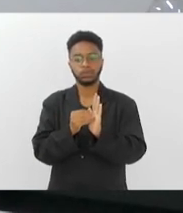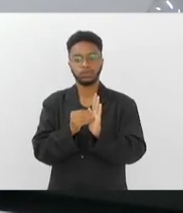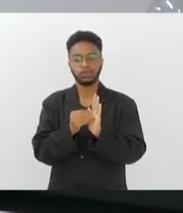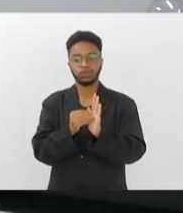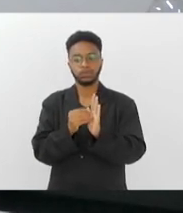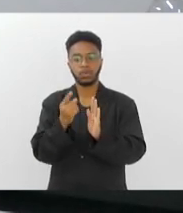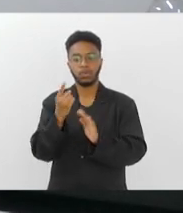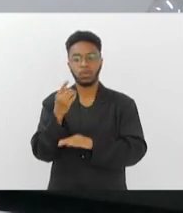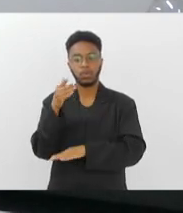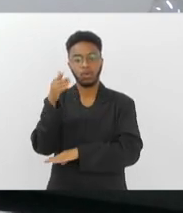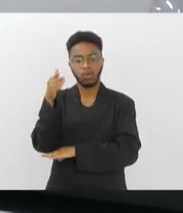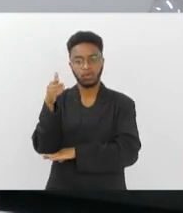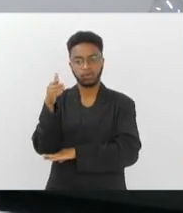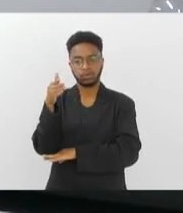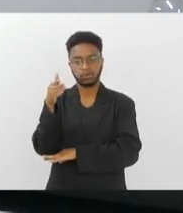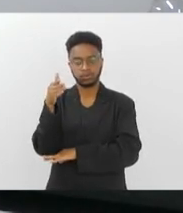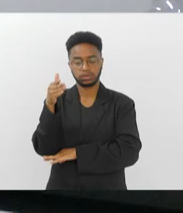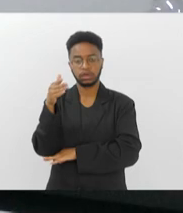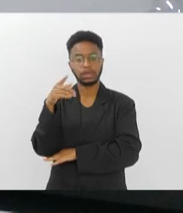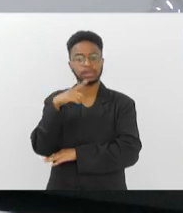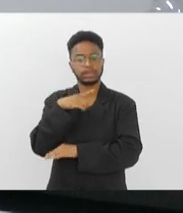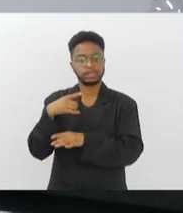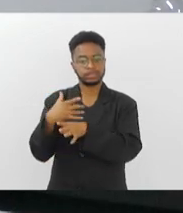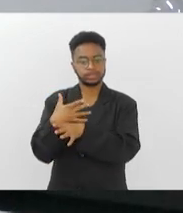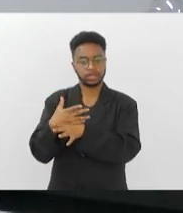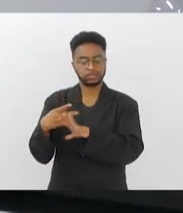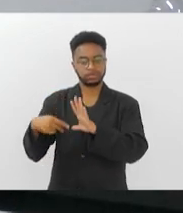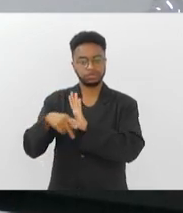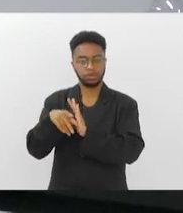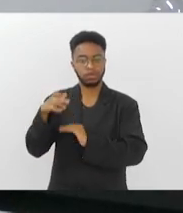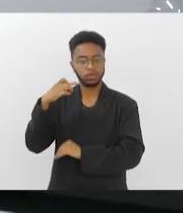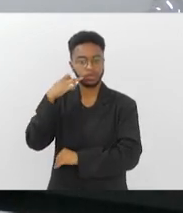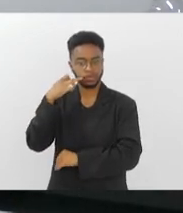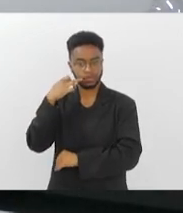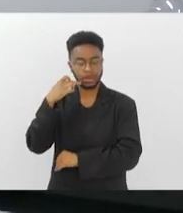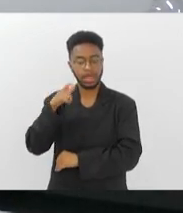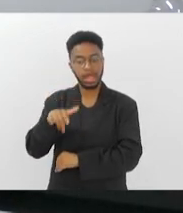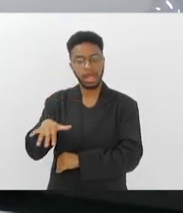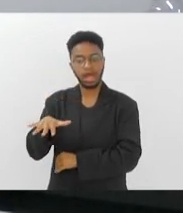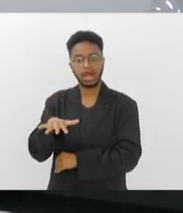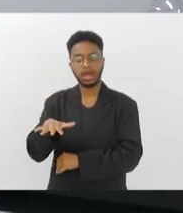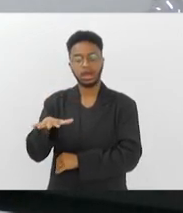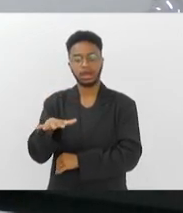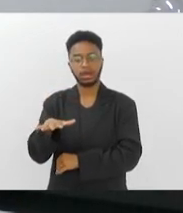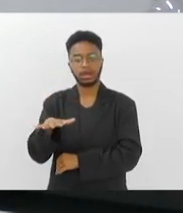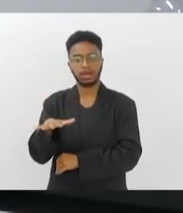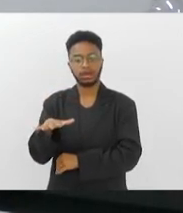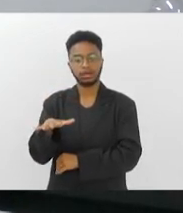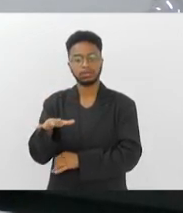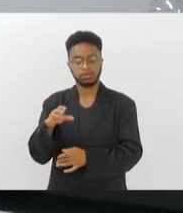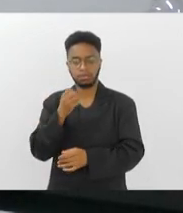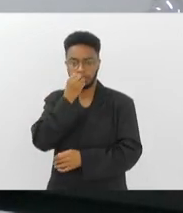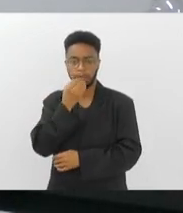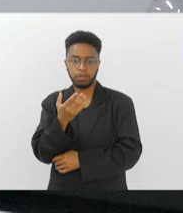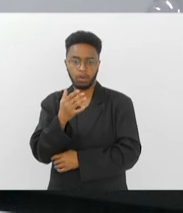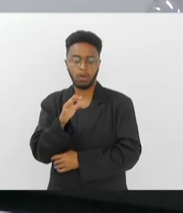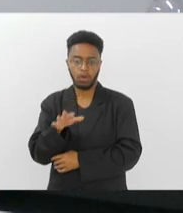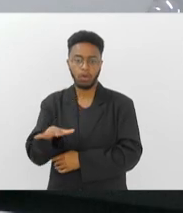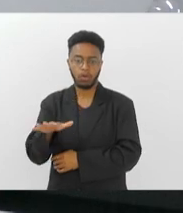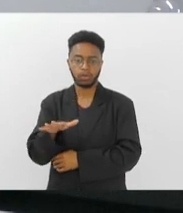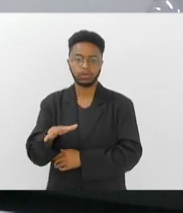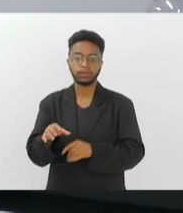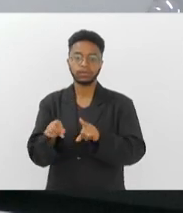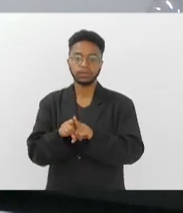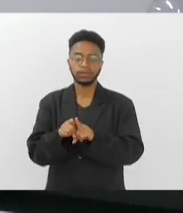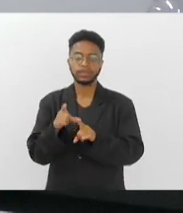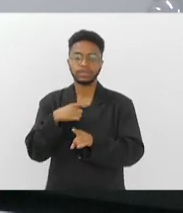o hotel IU, que fica em Talatona, uma zona de Angola muito boa, e colocamos